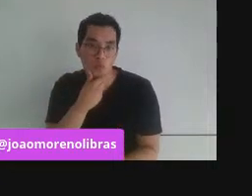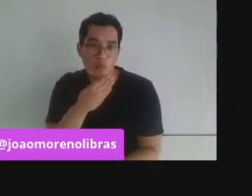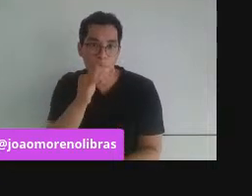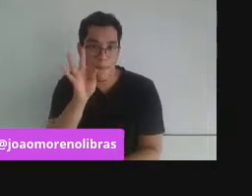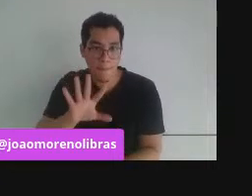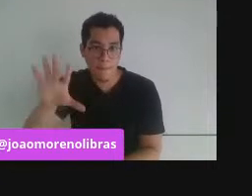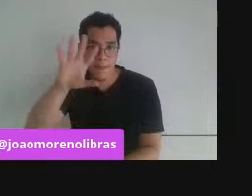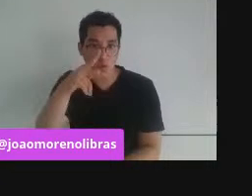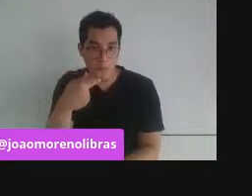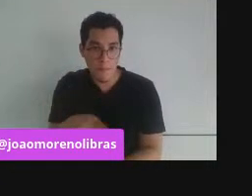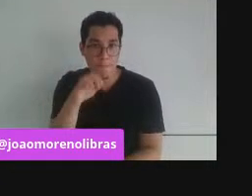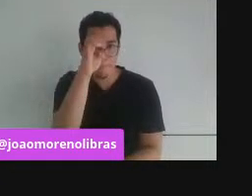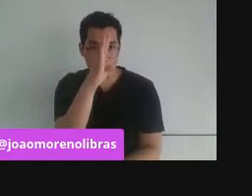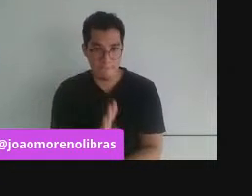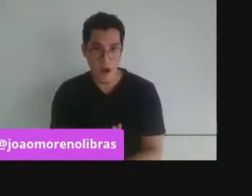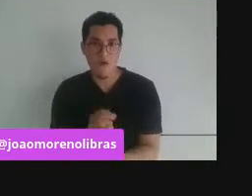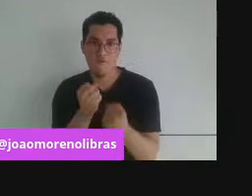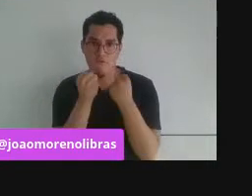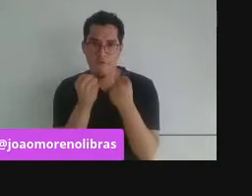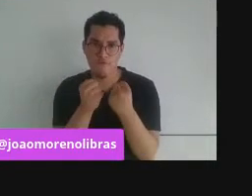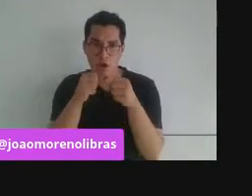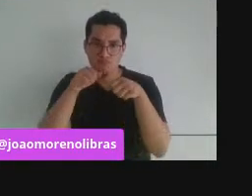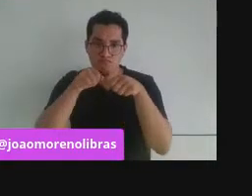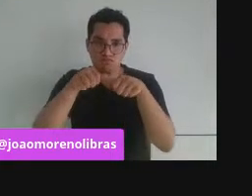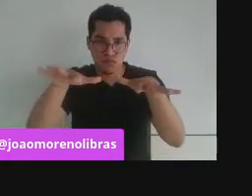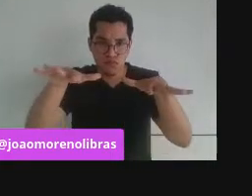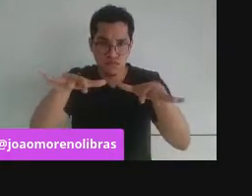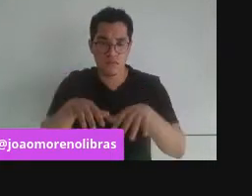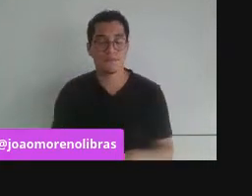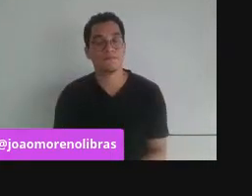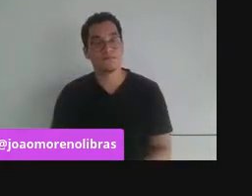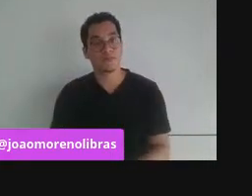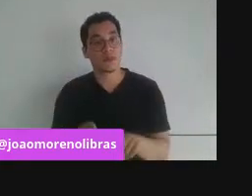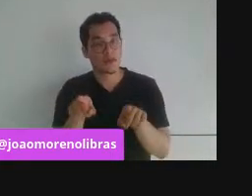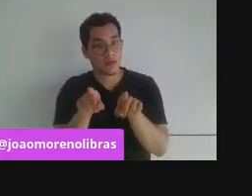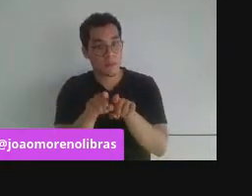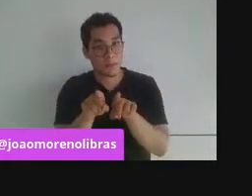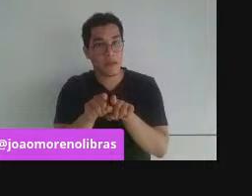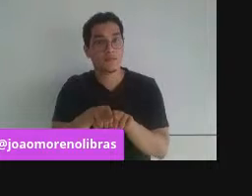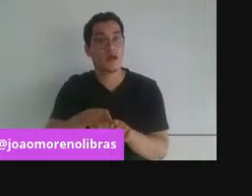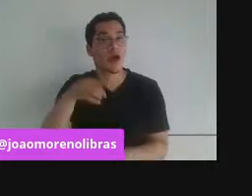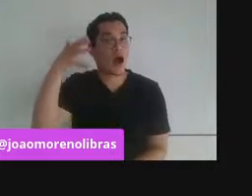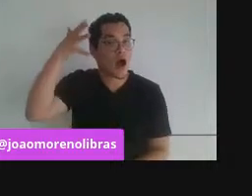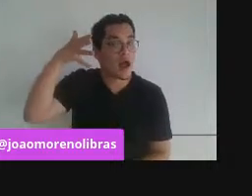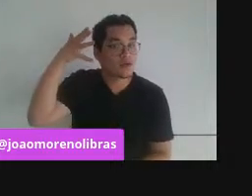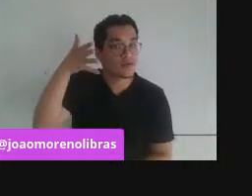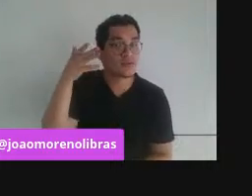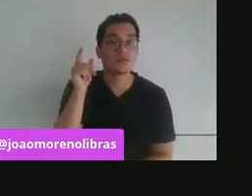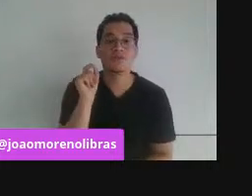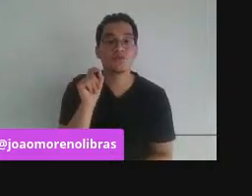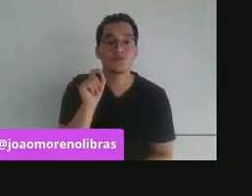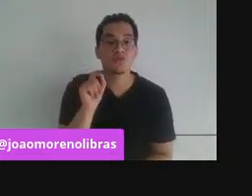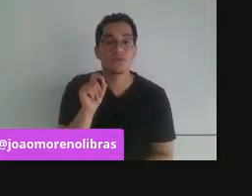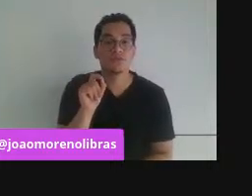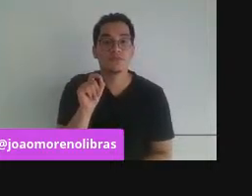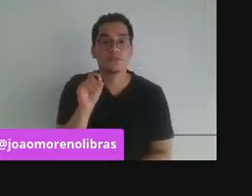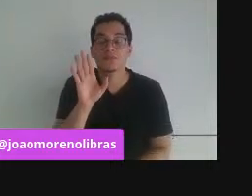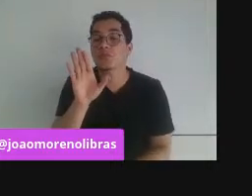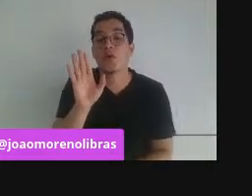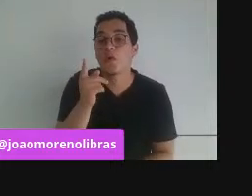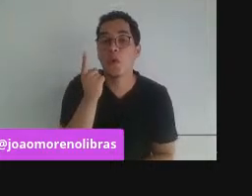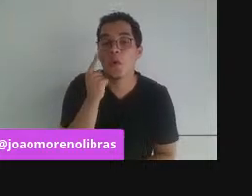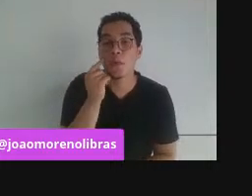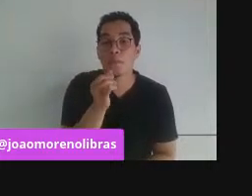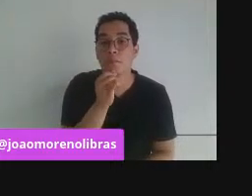muito bem, tá certo? E aí, a enunciação, eu fui buscar onde? Por que que a abordagem é textual? Por que que